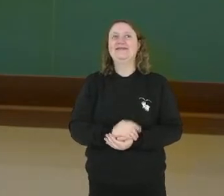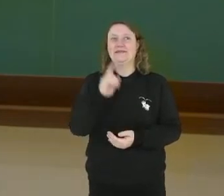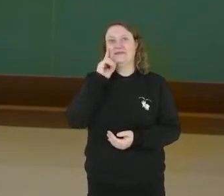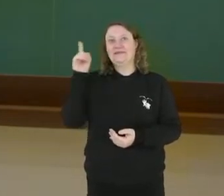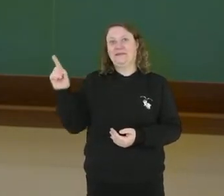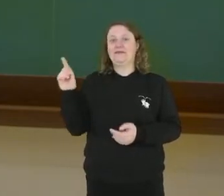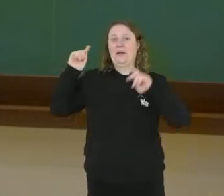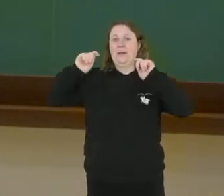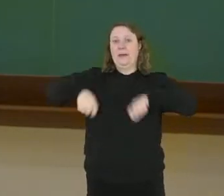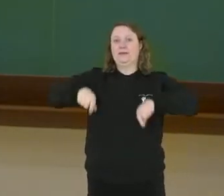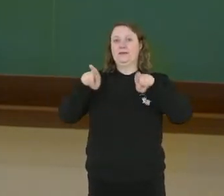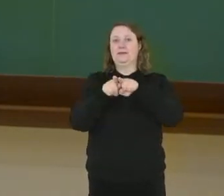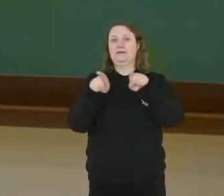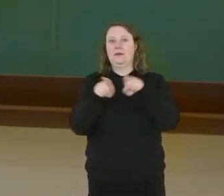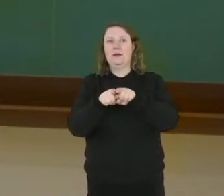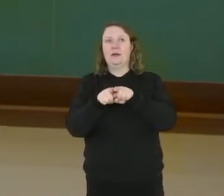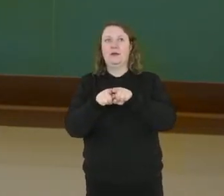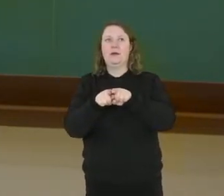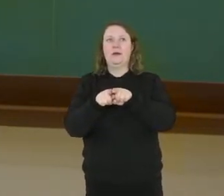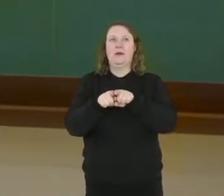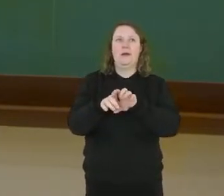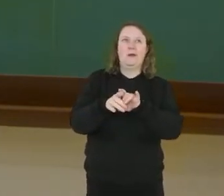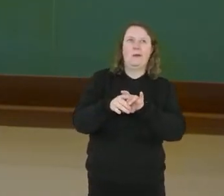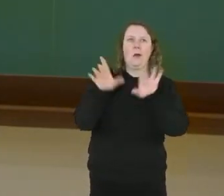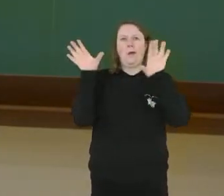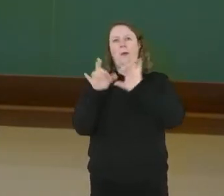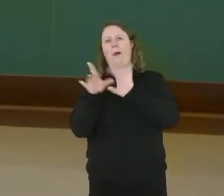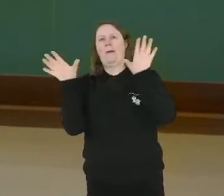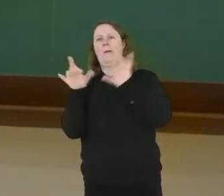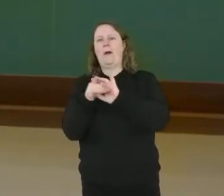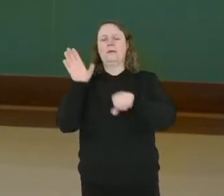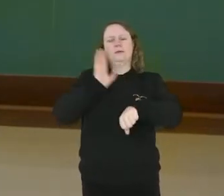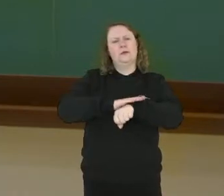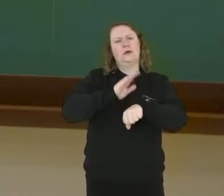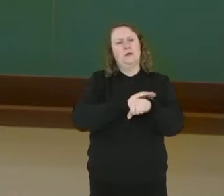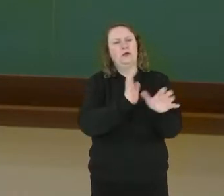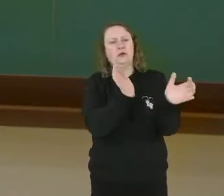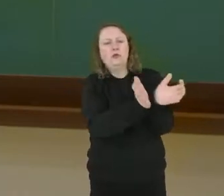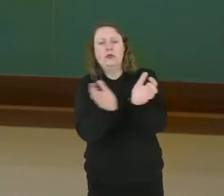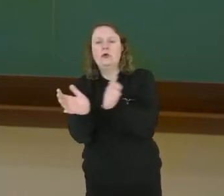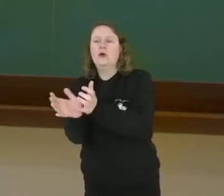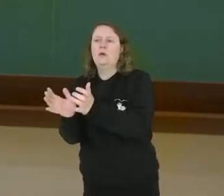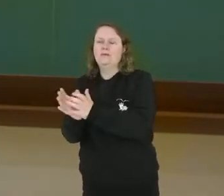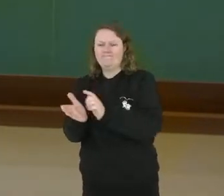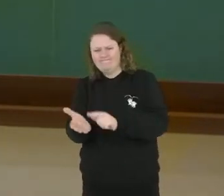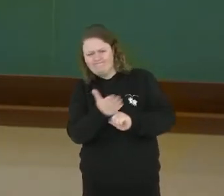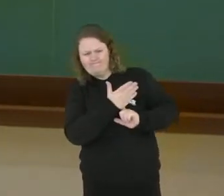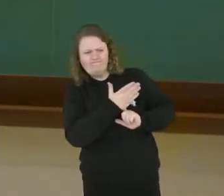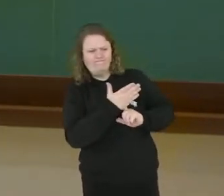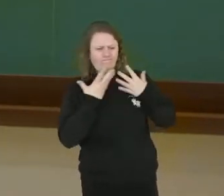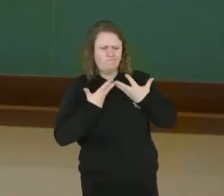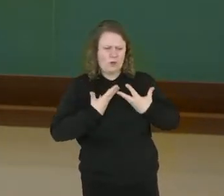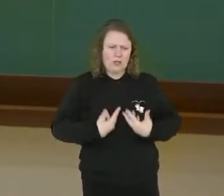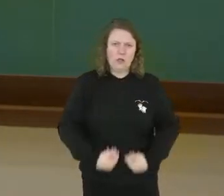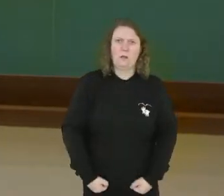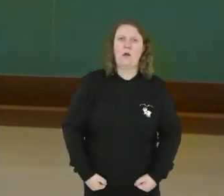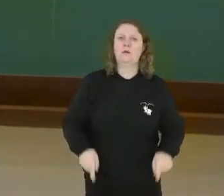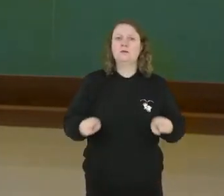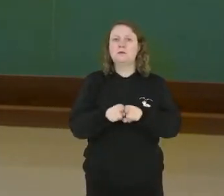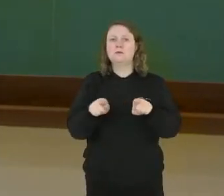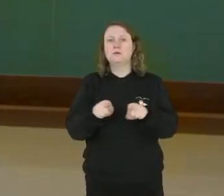Também pode ser jogos de descontração, utilizados em momentos em que o grupo apresenta cansaço ou desgaste no